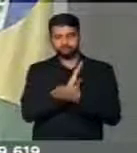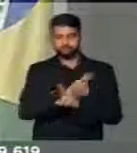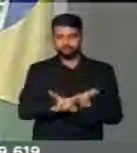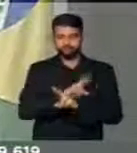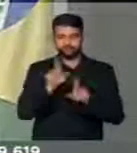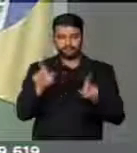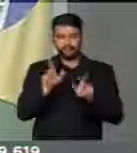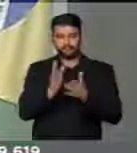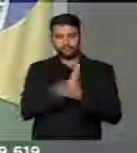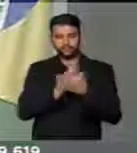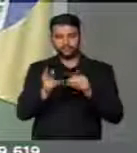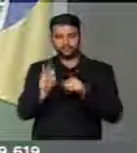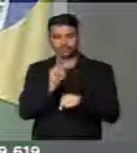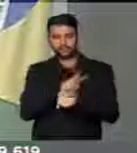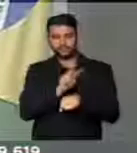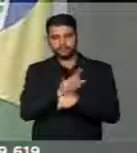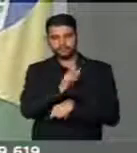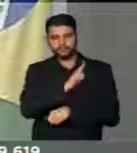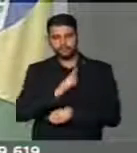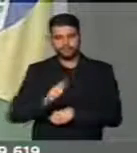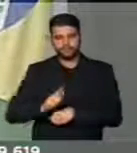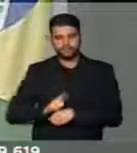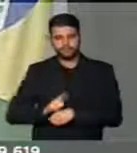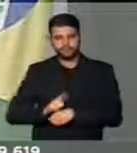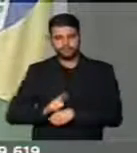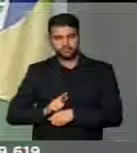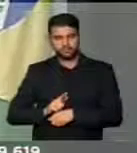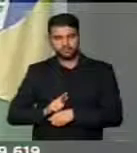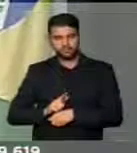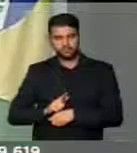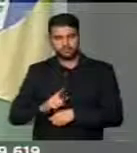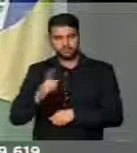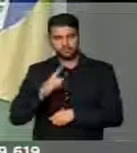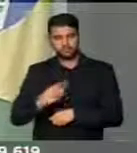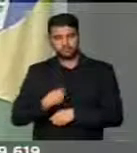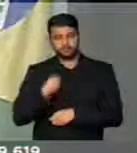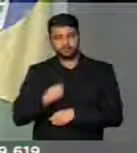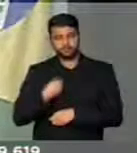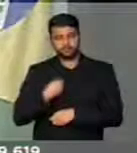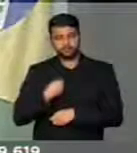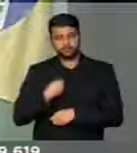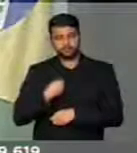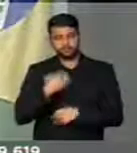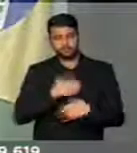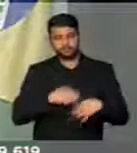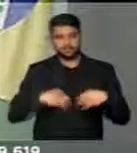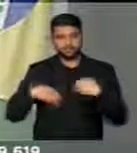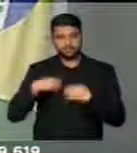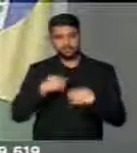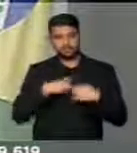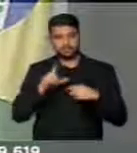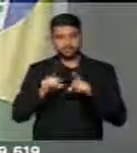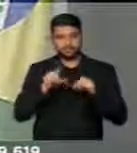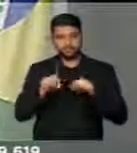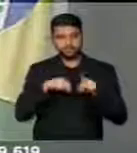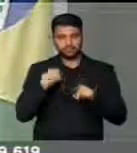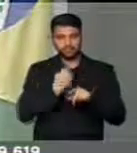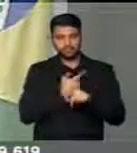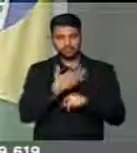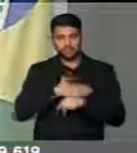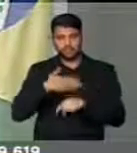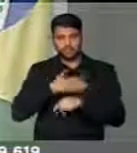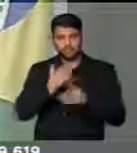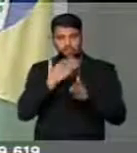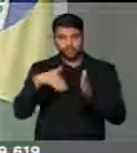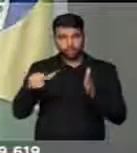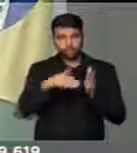Diferente dos defensores do governo, que têm uma indignação seletiva, nós queremos que